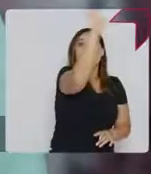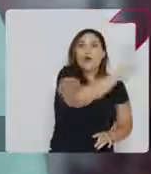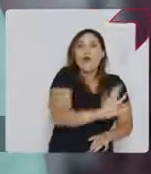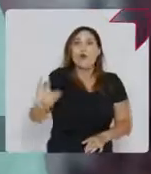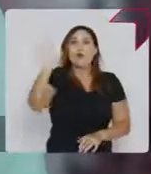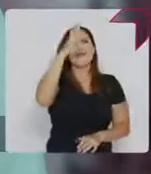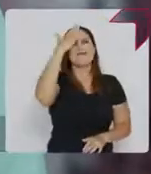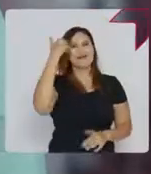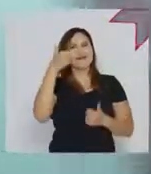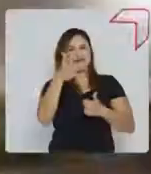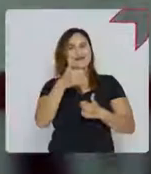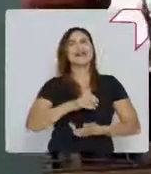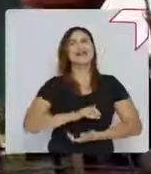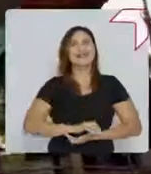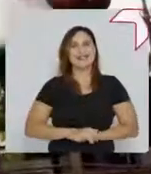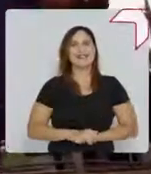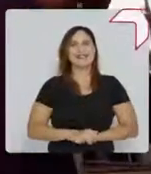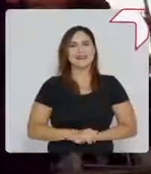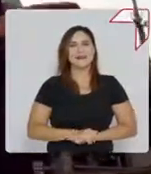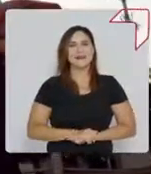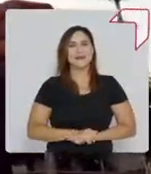inteira. Sucesso, hein?